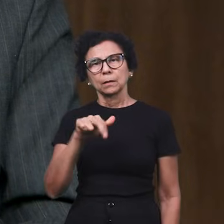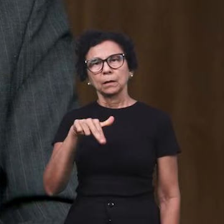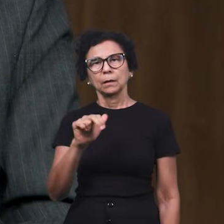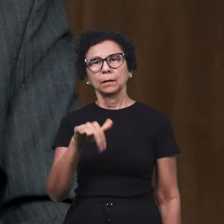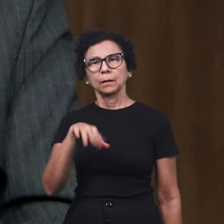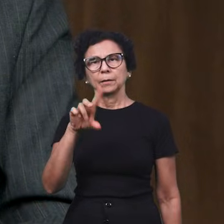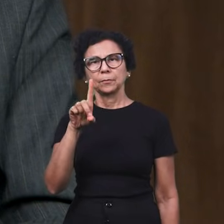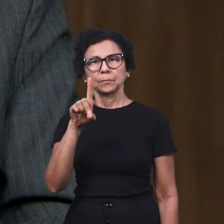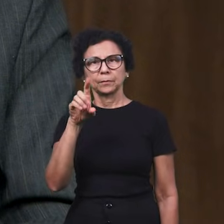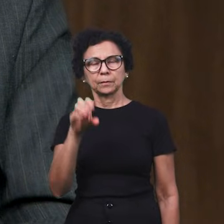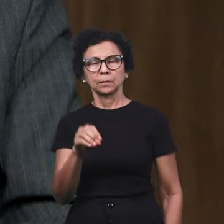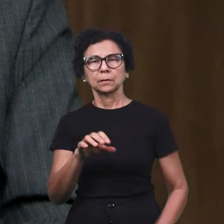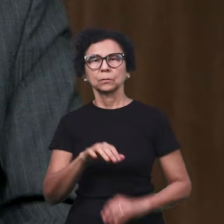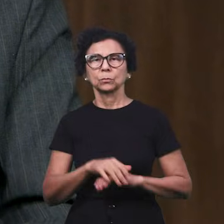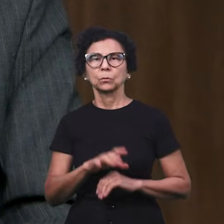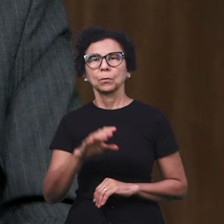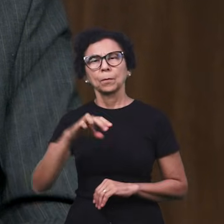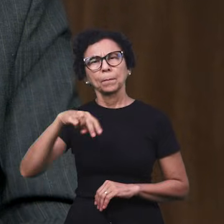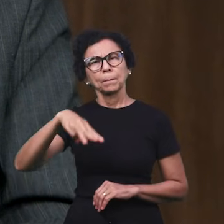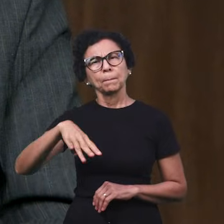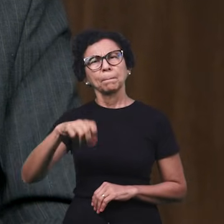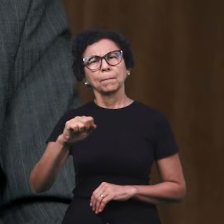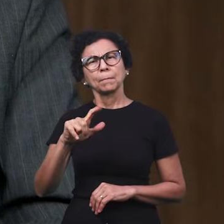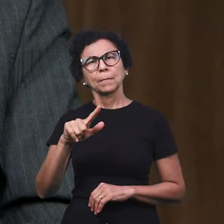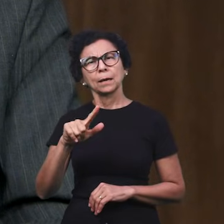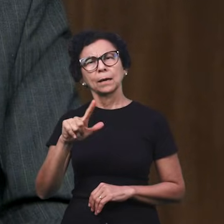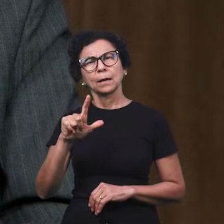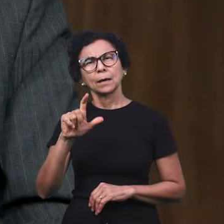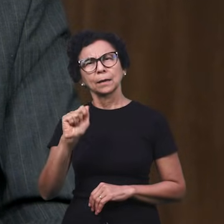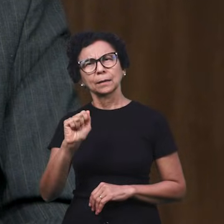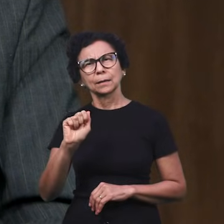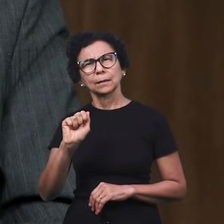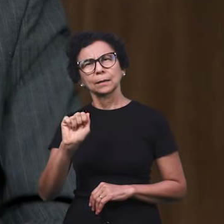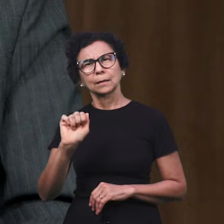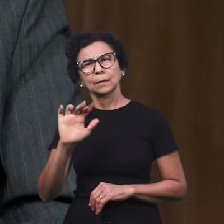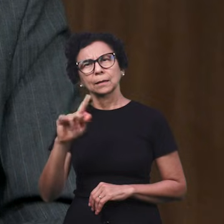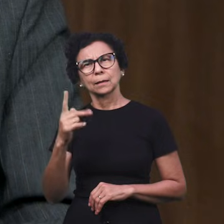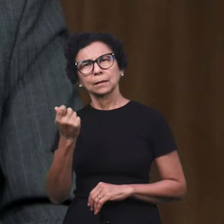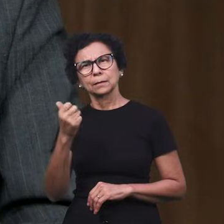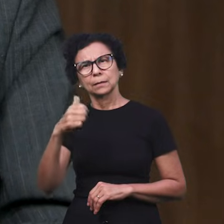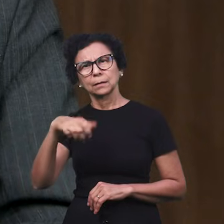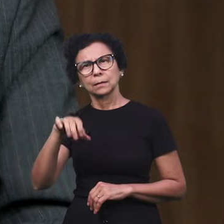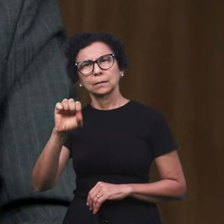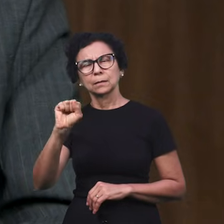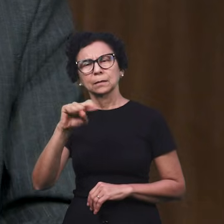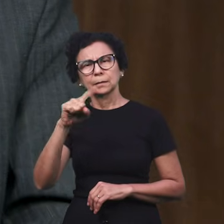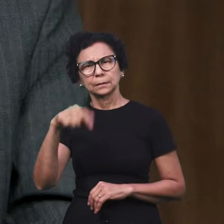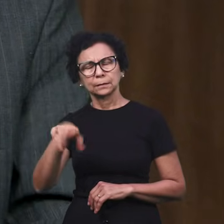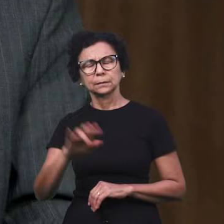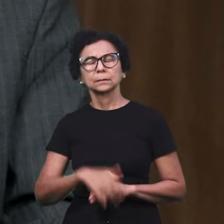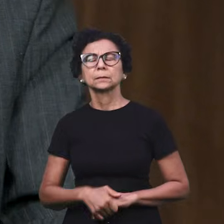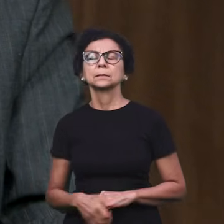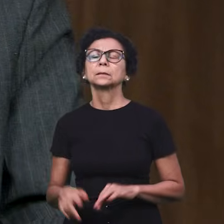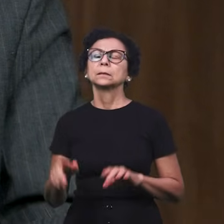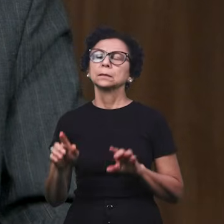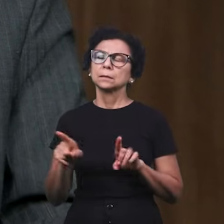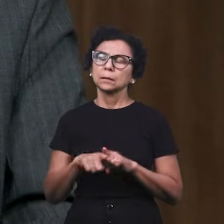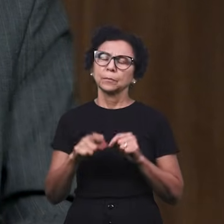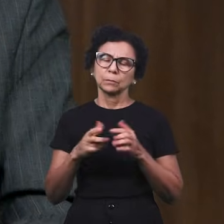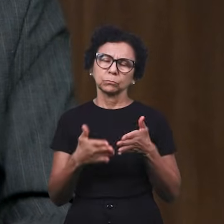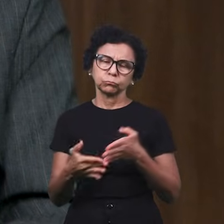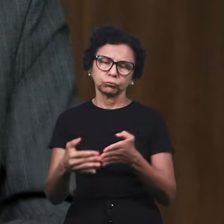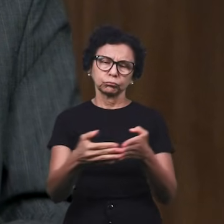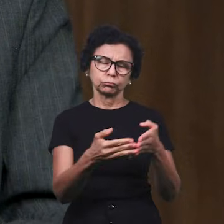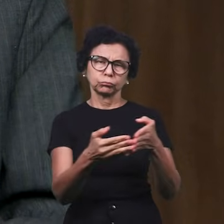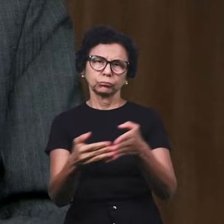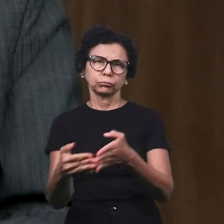a 1522, primeira circunnavegação da Terra. Não é?